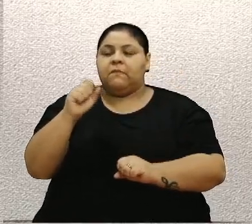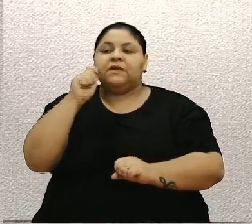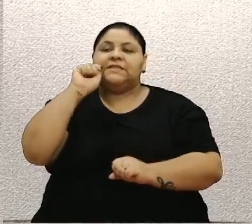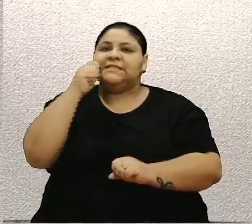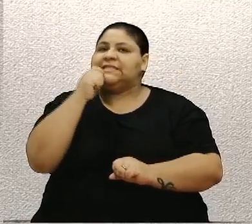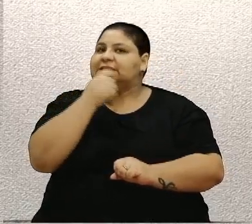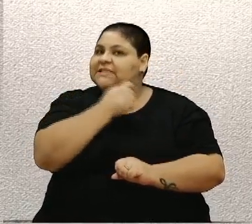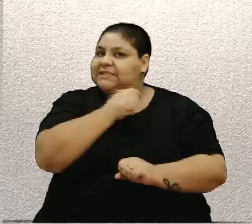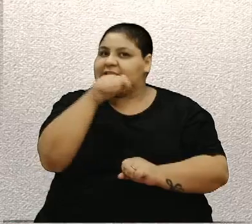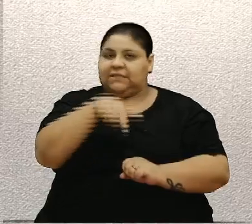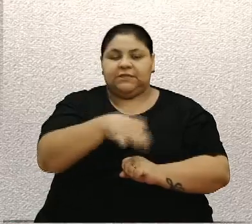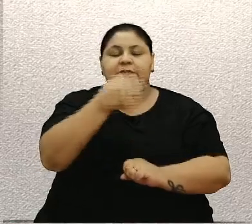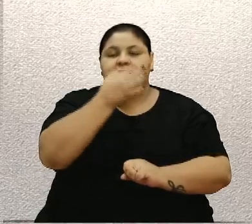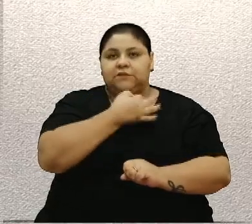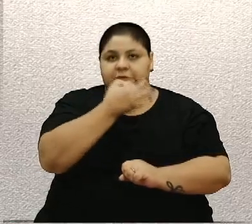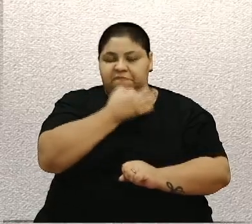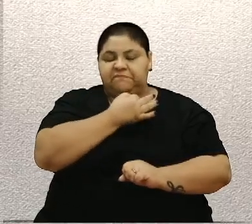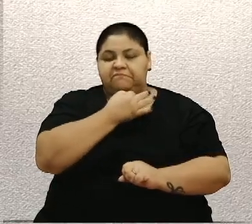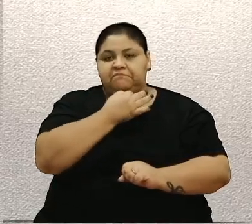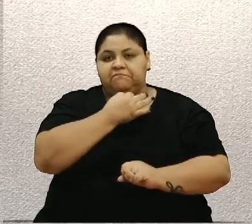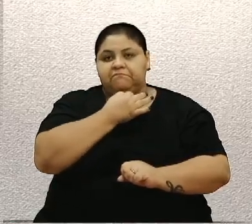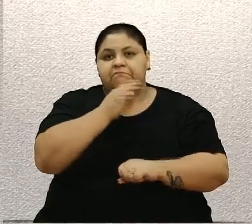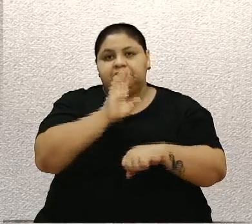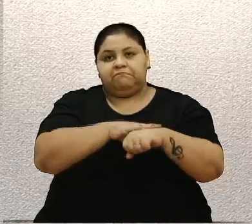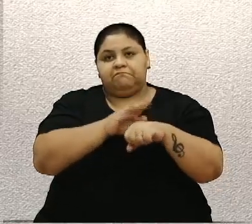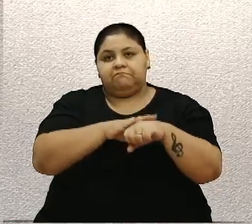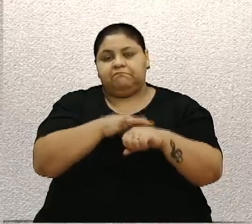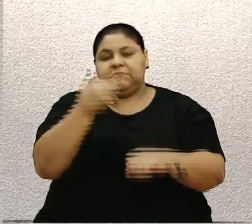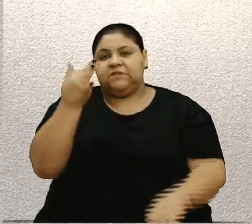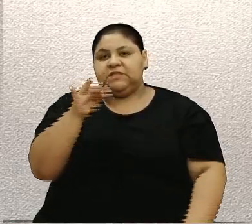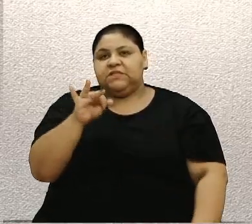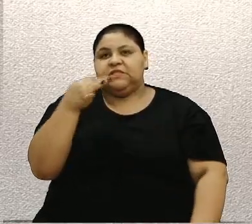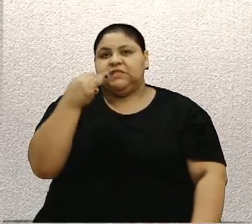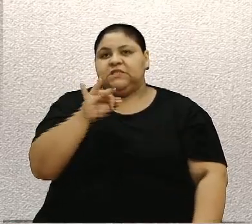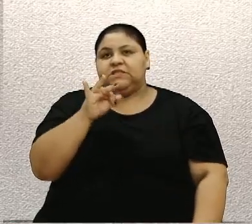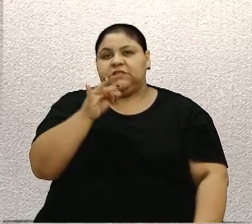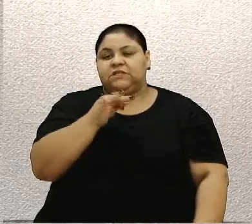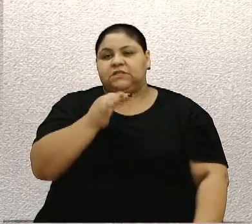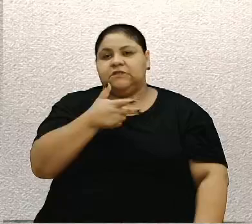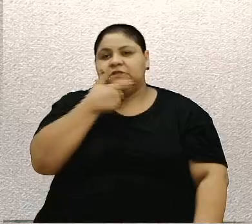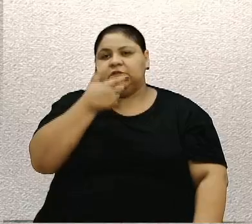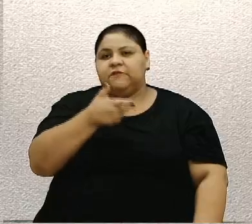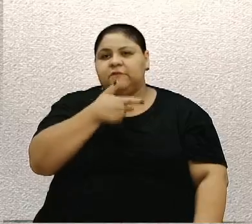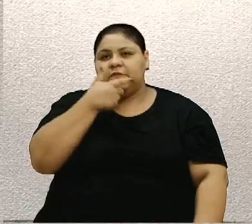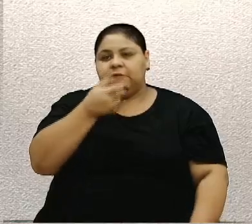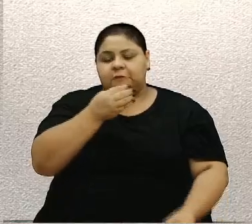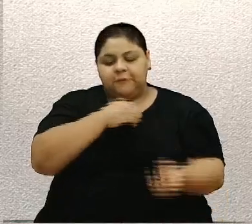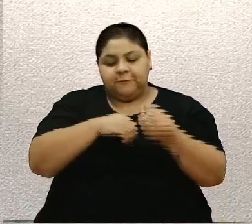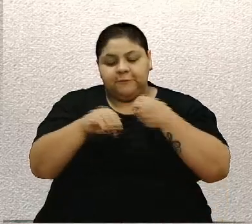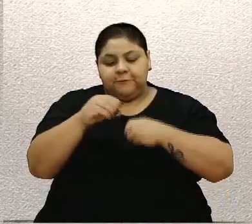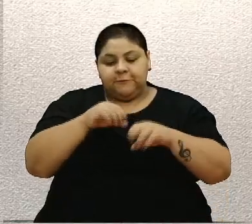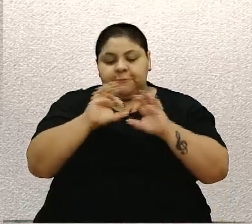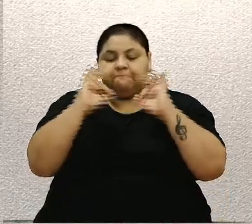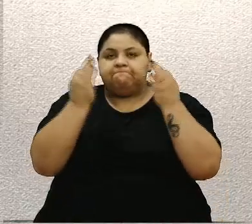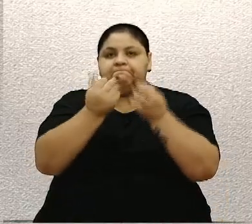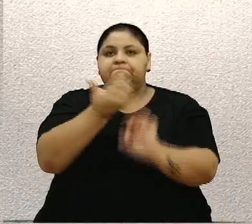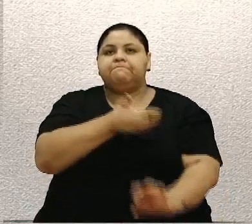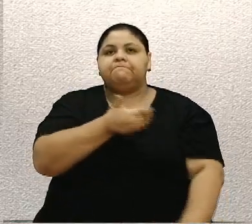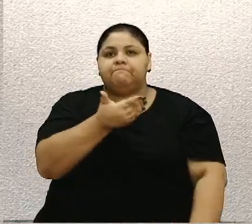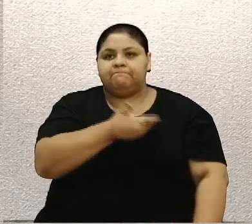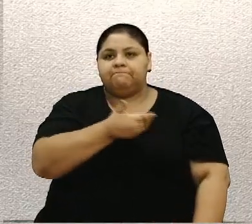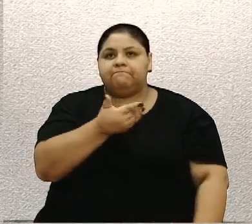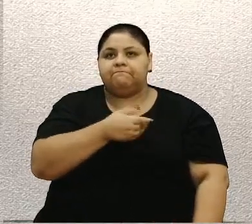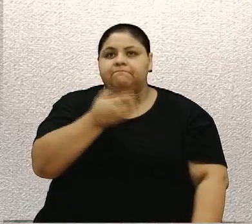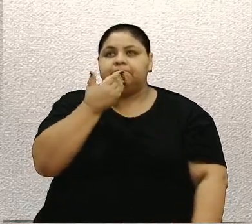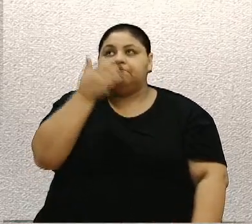da nossa cidade, né? E neste momento de dor expressamos nossas sinceras condolências aos familiares e amigos, rogando a